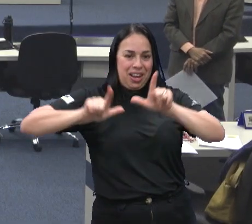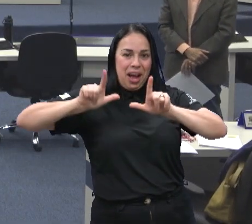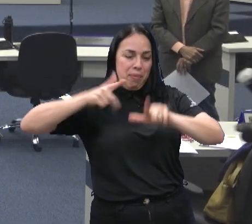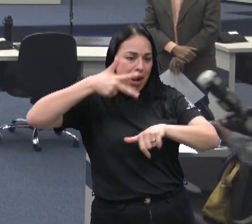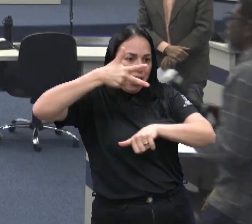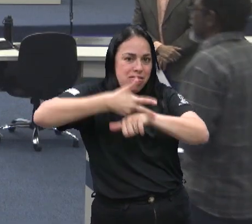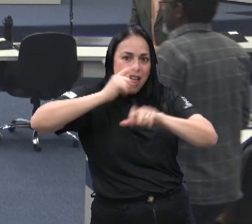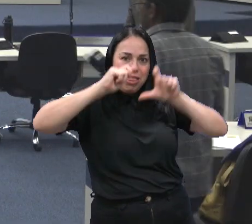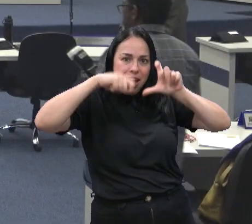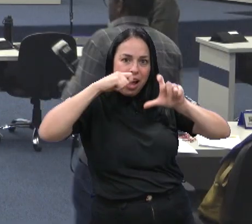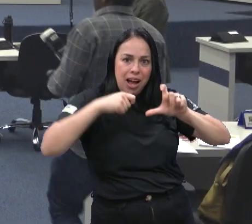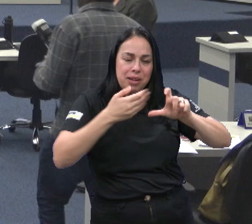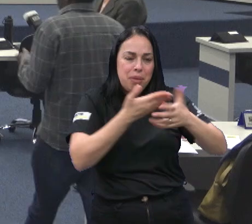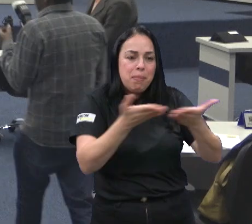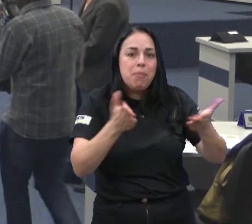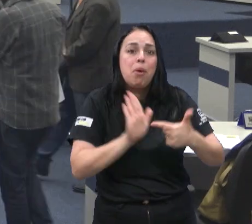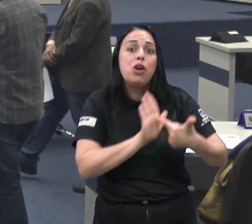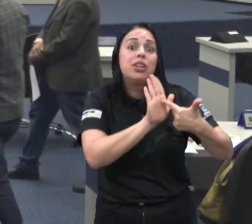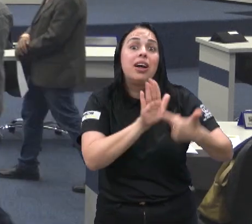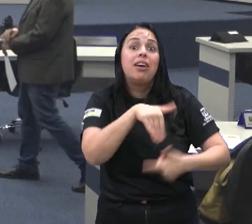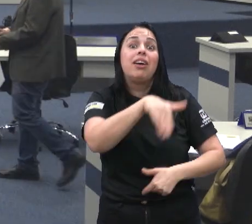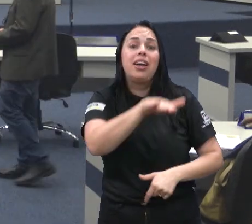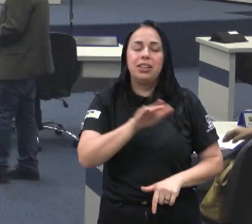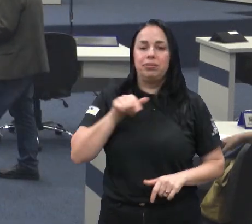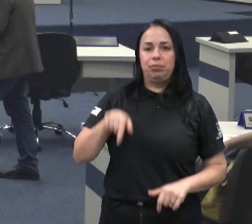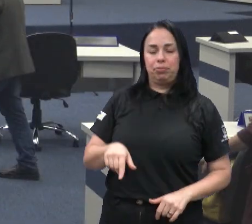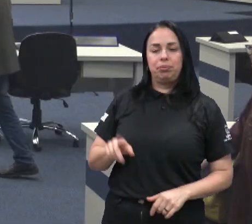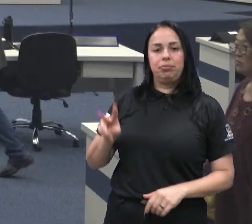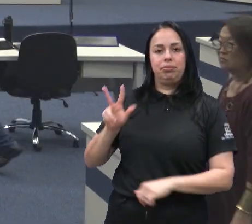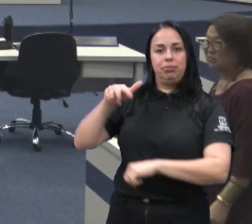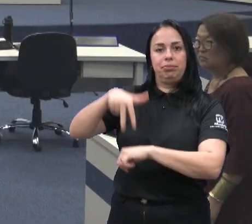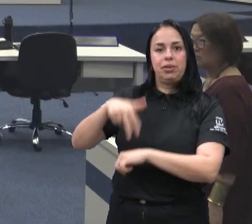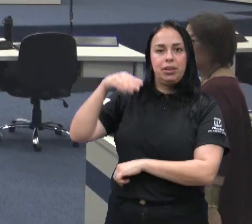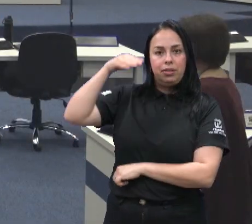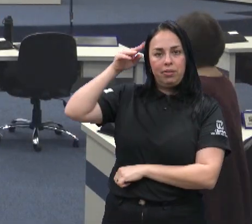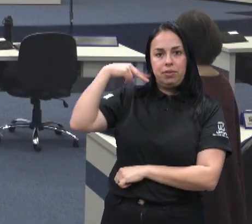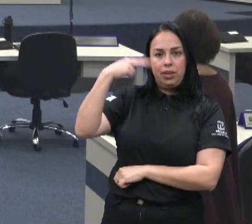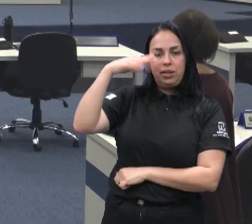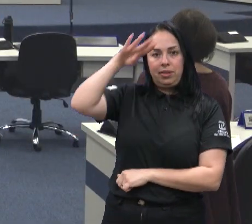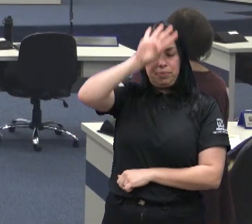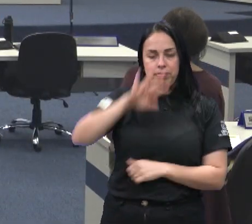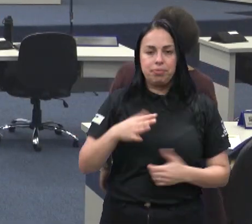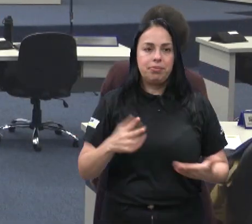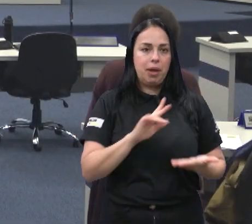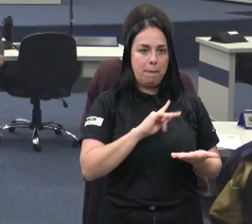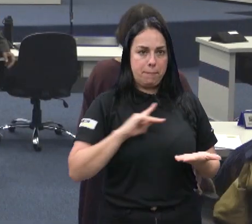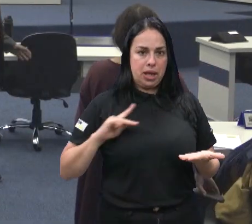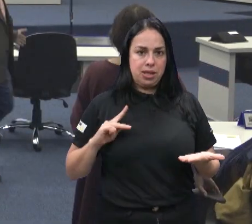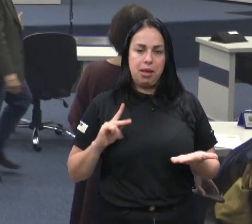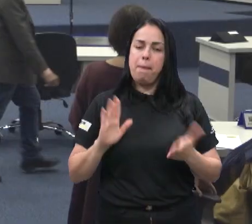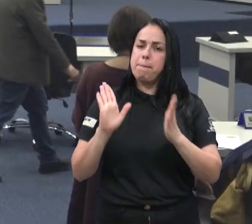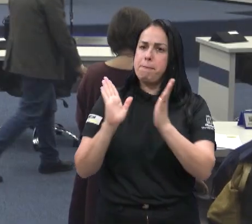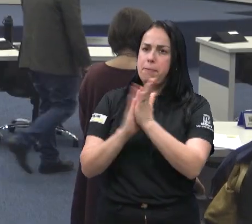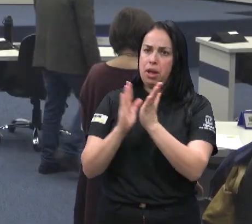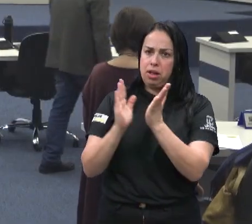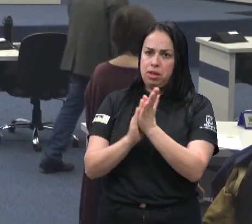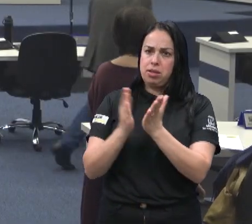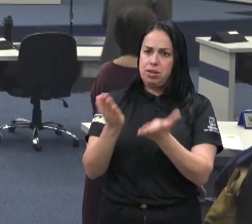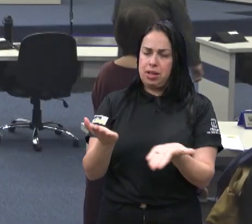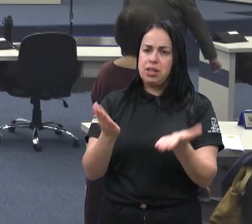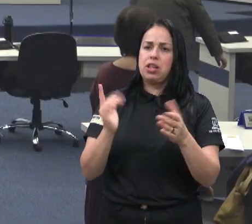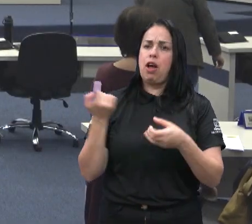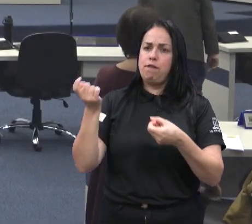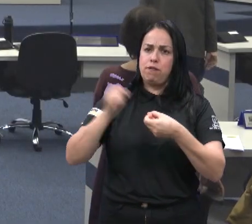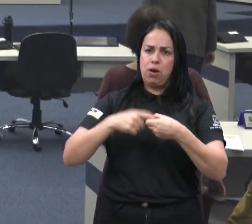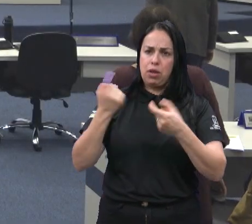os vereadores estão falando. Com a palavra ao vereador Sena. Presidente, parabéns o retorno das atividades